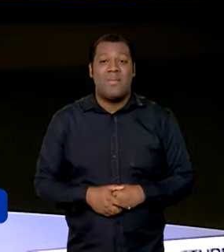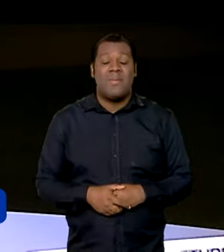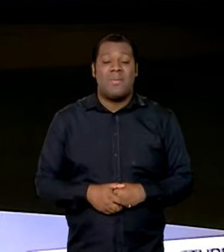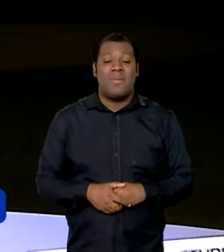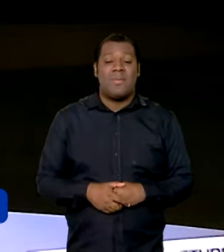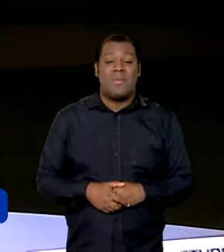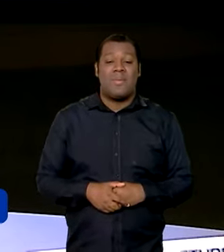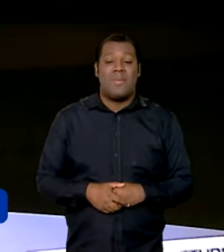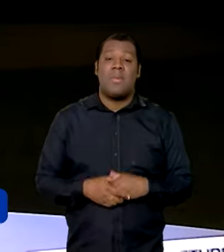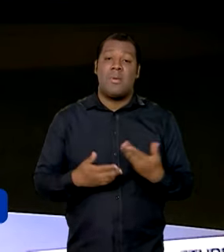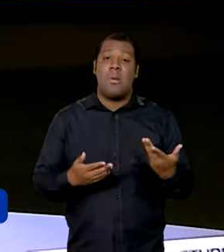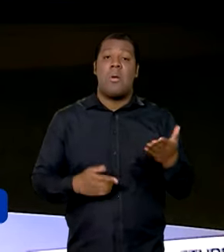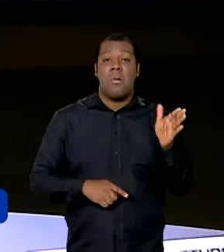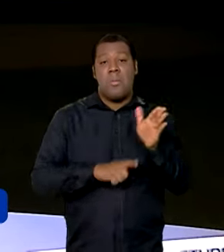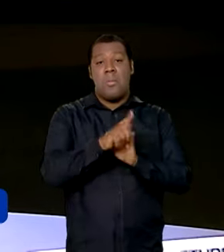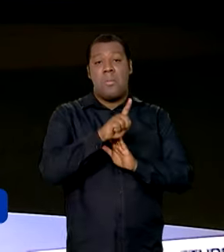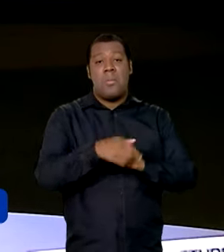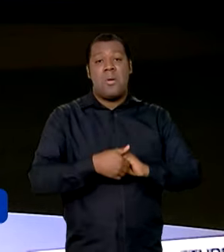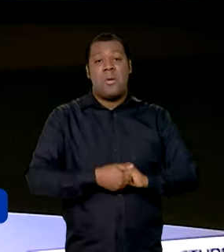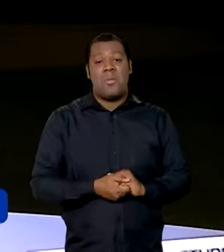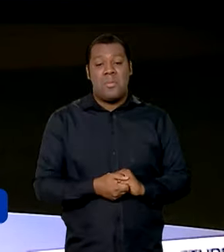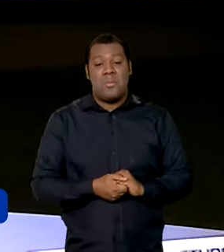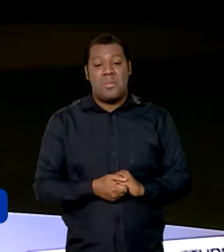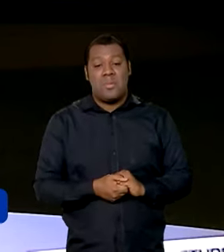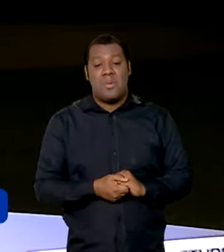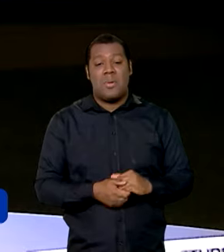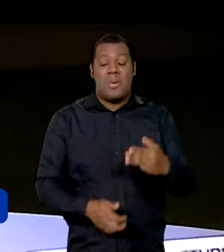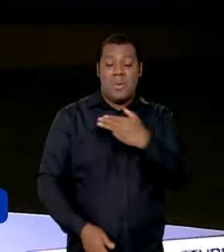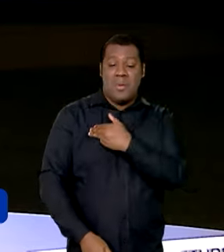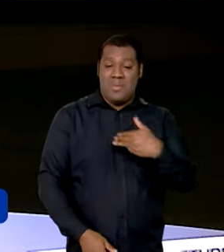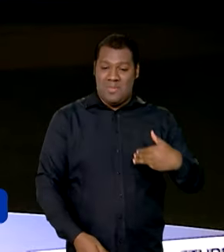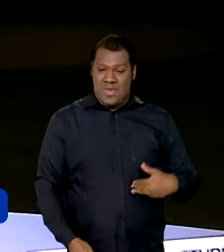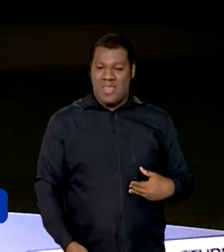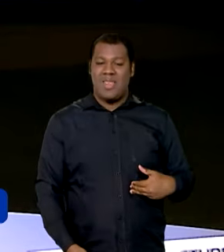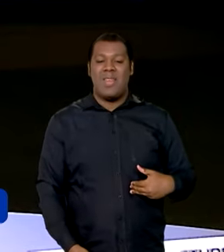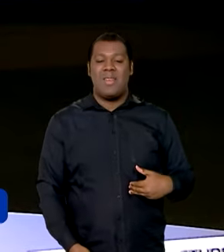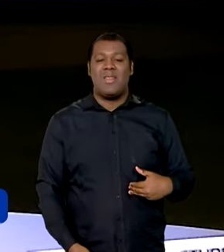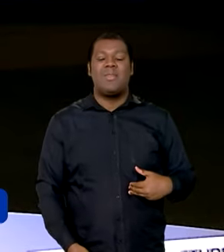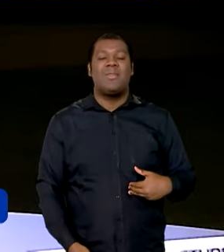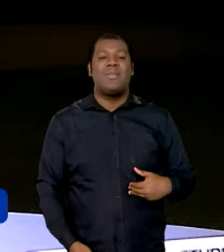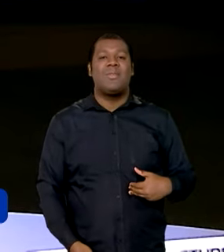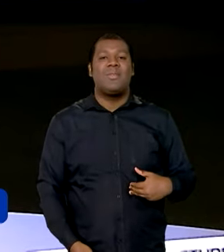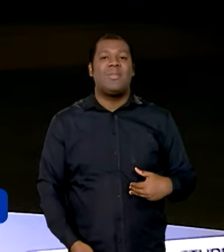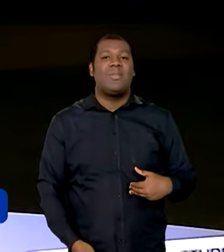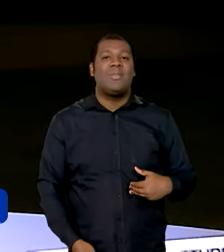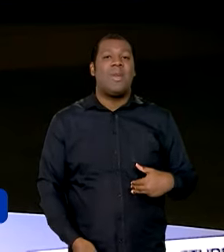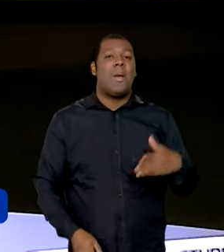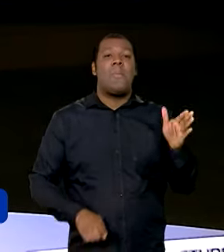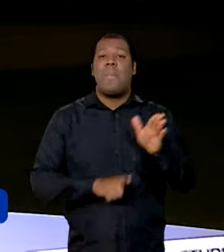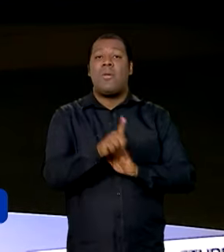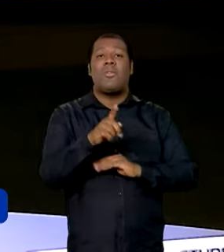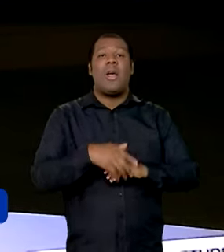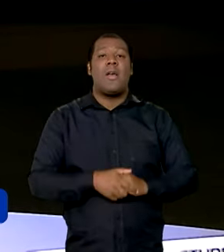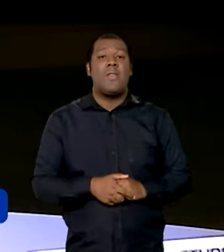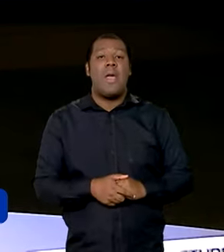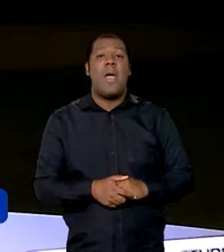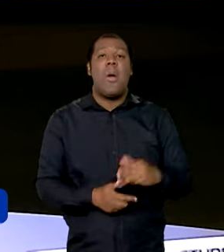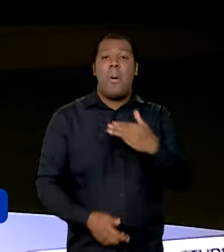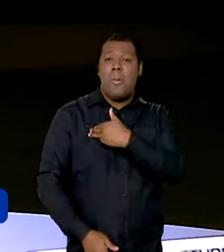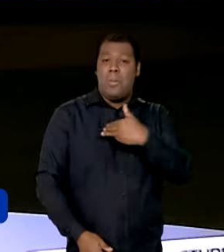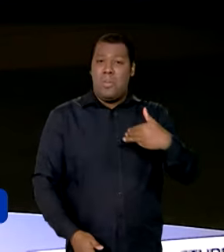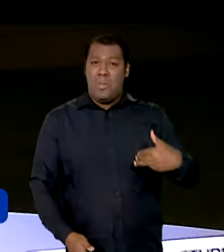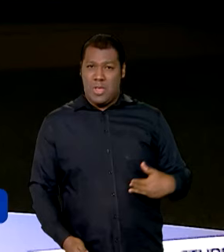queria que o senhor fizesse suas considerações finais já Incluindo aí nessas considerações queria saber como é que o senhor lida com Fake News e como é que o senhor